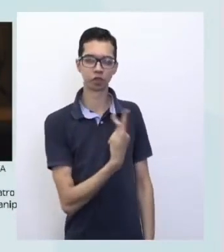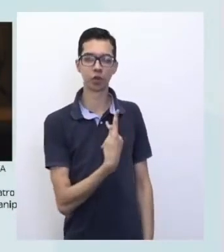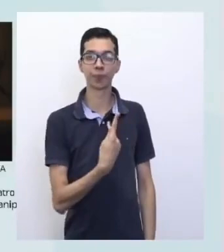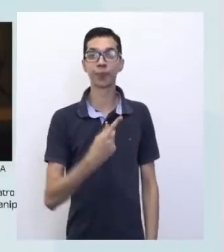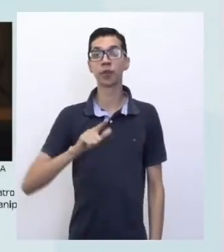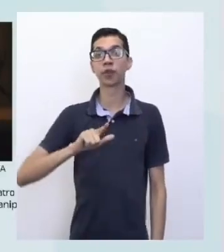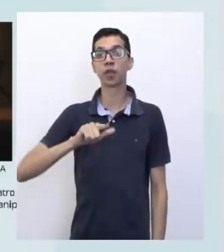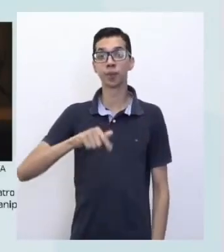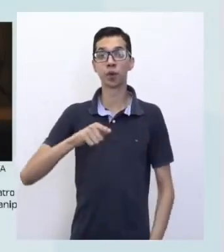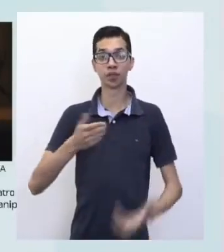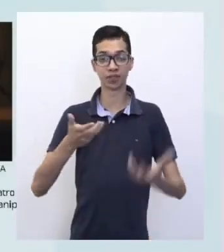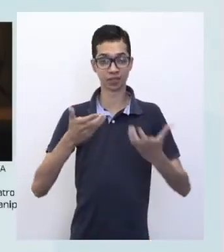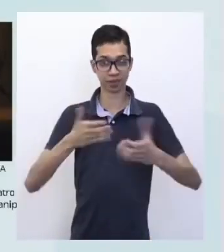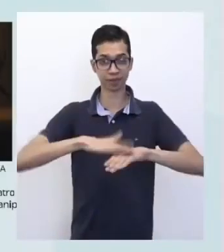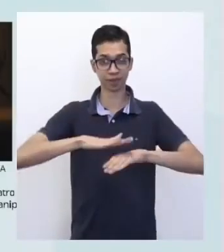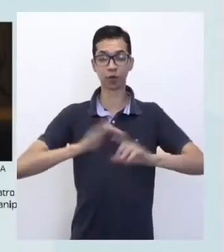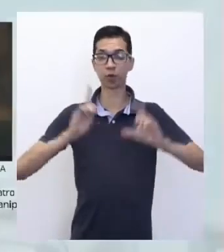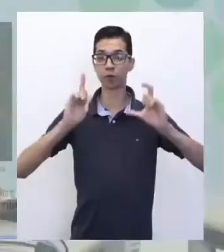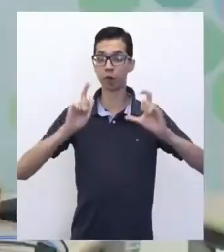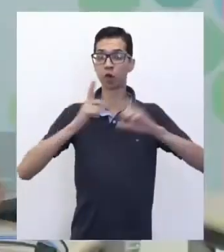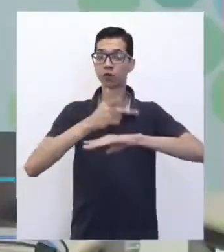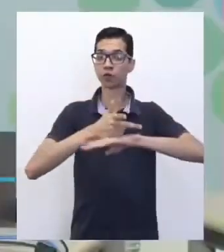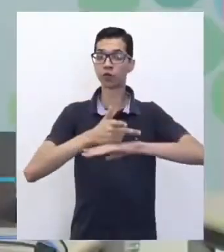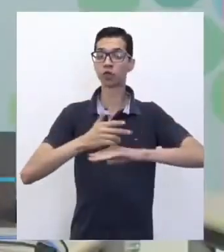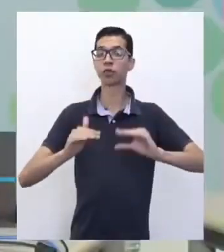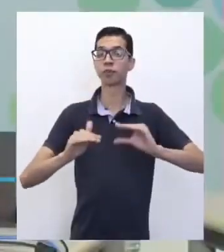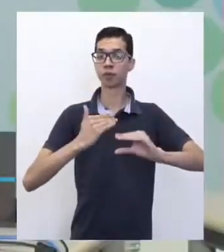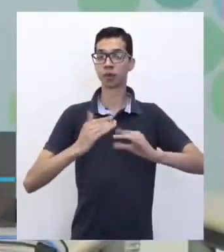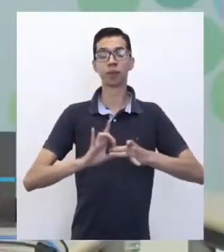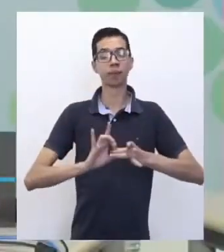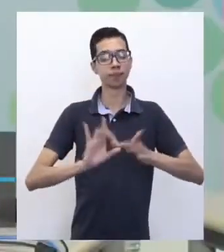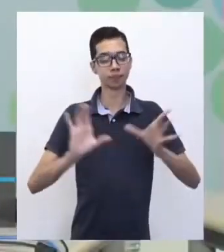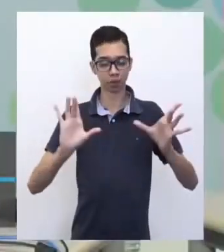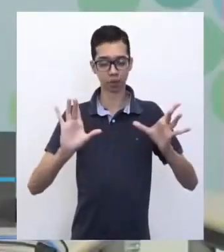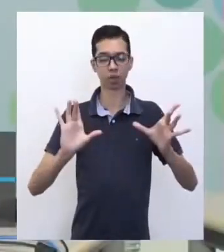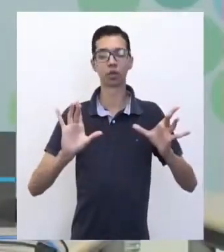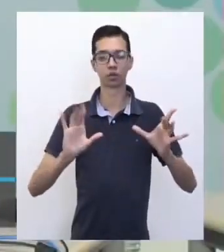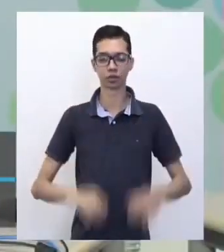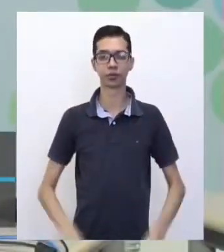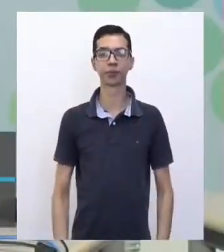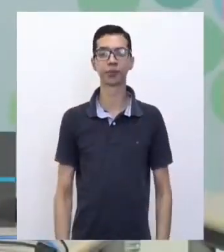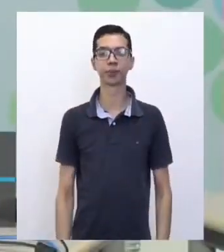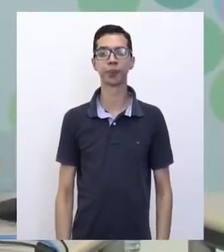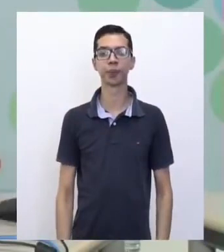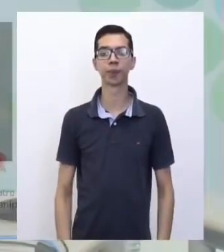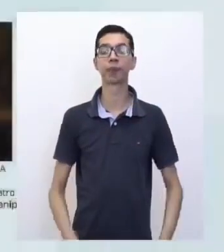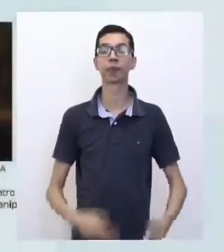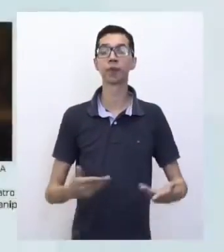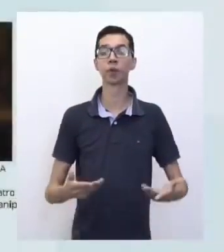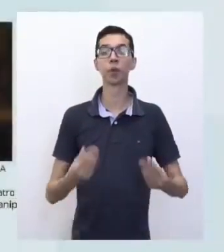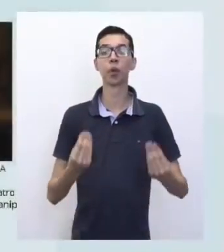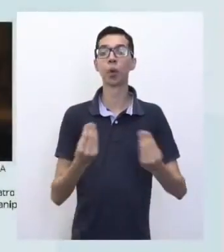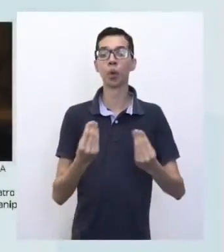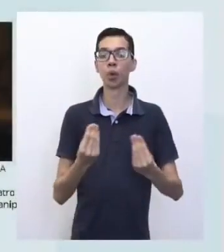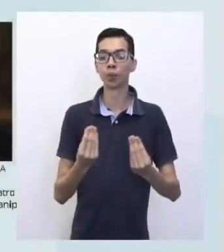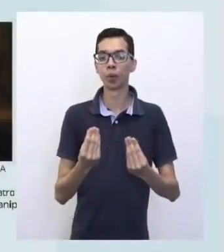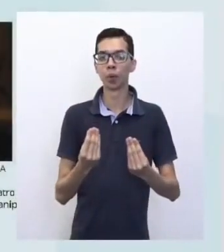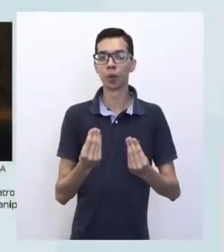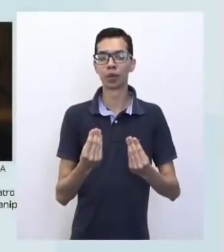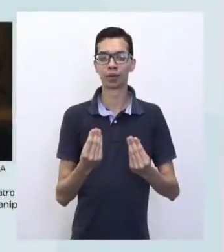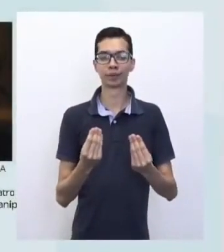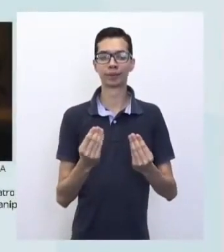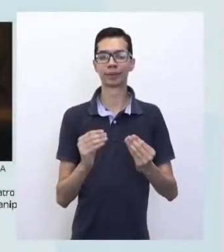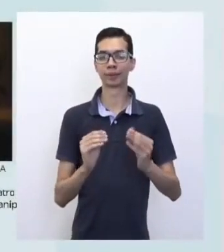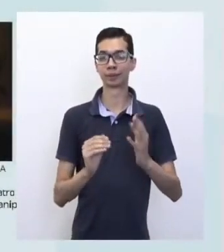fazer, tirar uma foto, gravar um vídeo, mandar para mim, pode fazer, tá? Vamos lá, movimentando os dedos. Movimente cada dedo